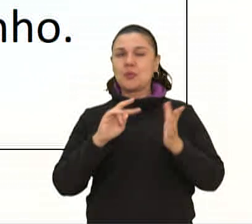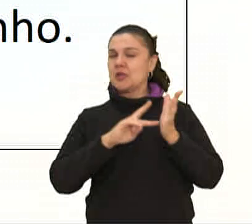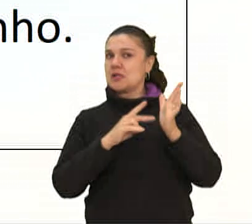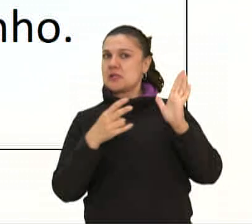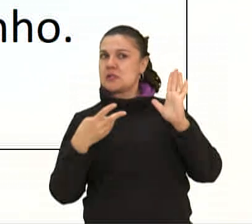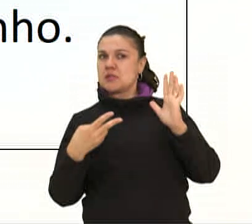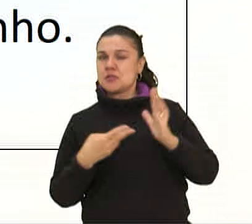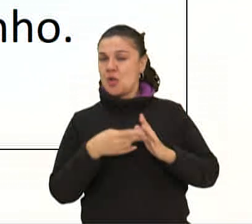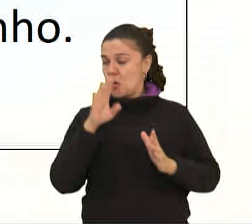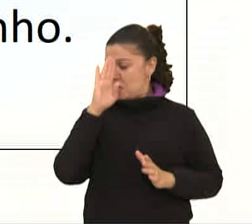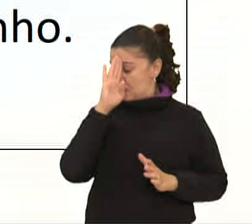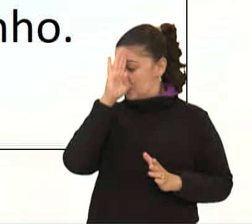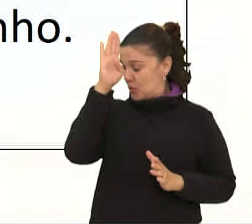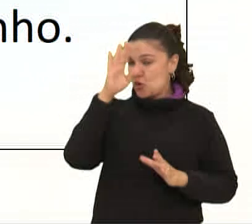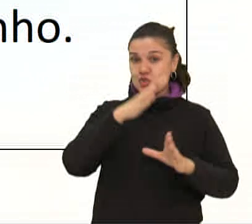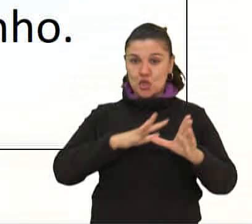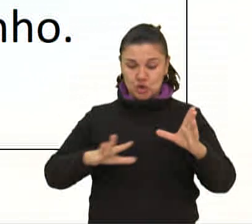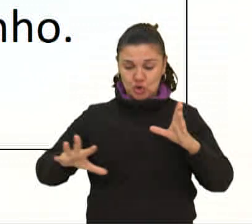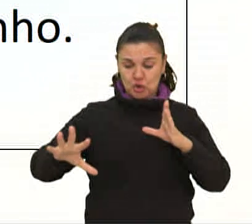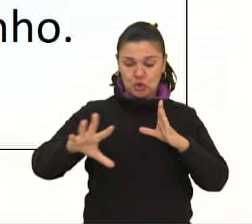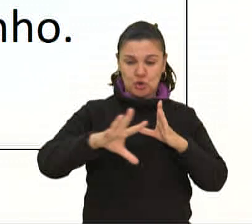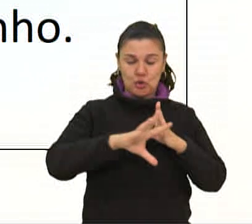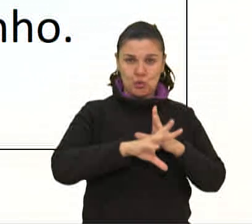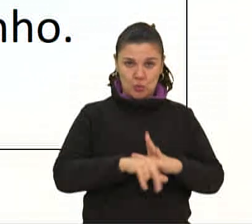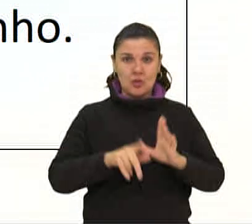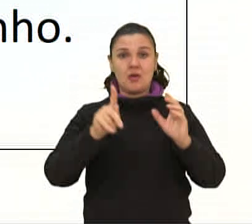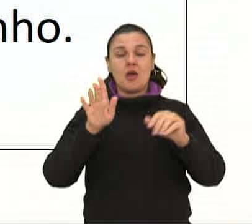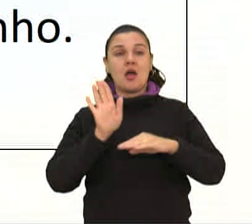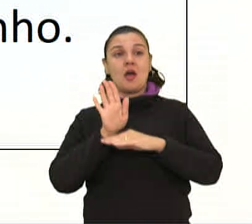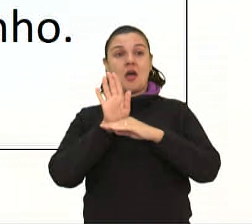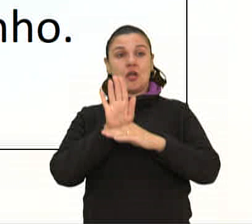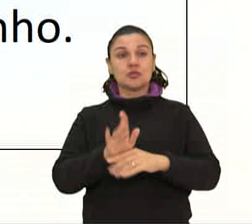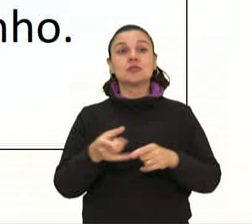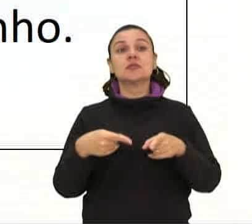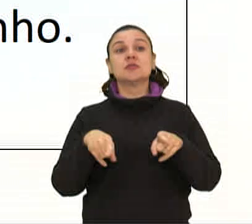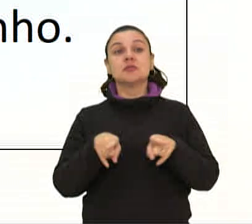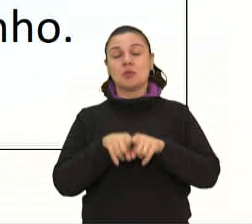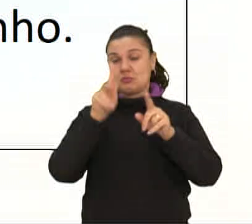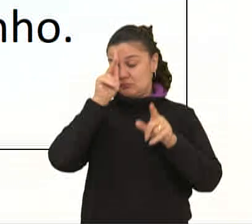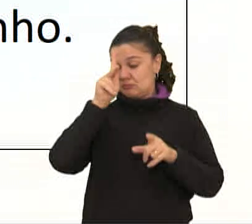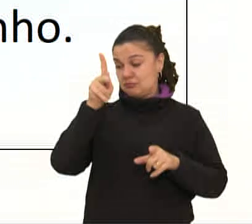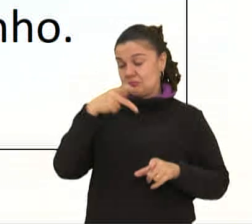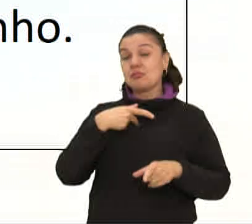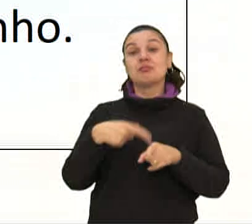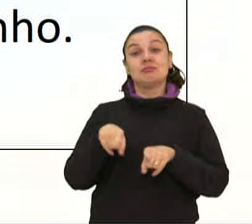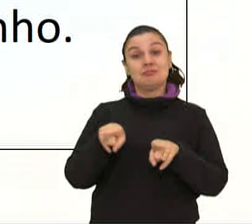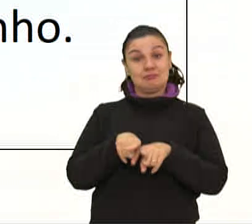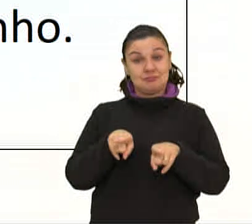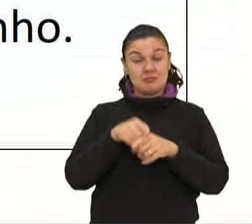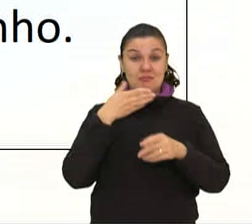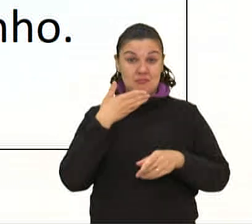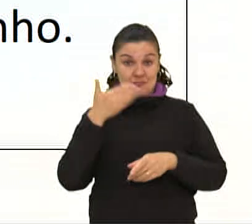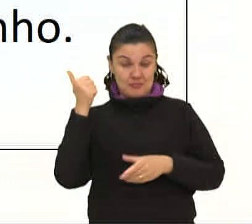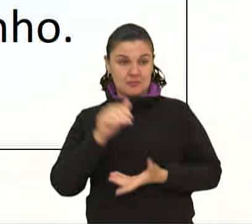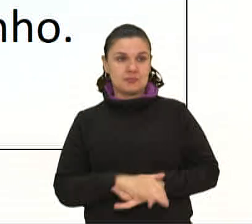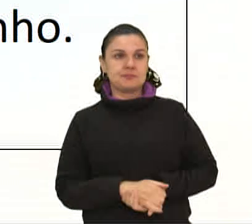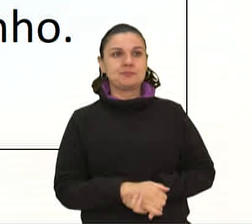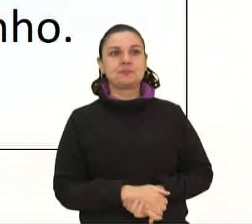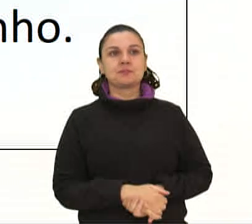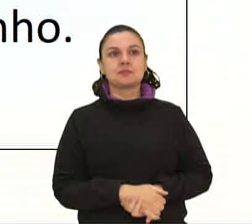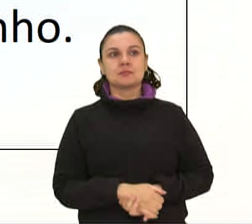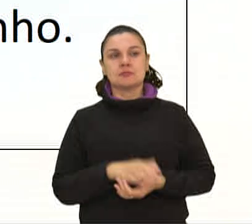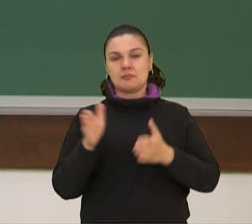Aqui fala-se da abelha. O que não beneficia a colmeia, tampouco beneficia